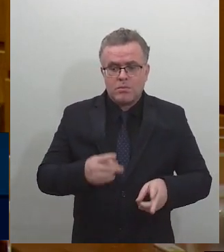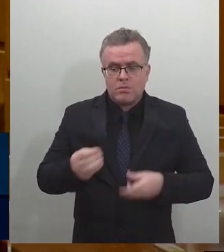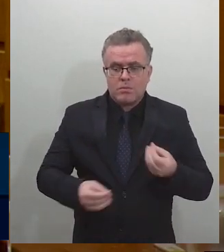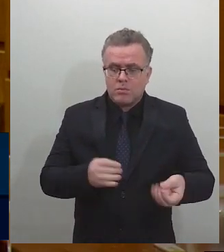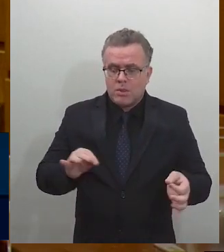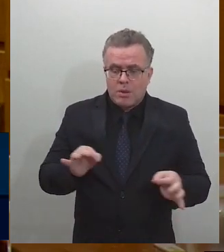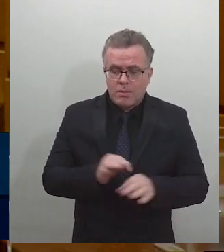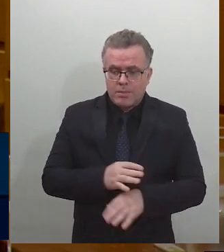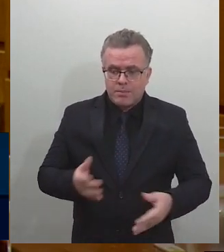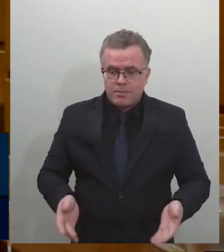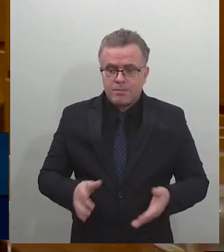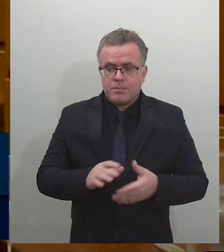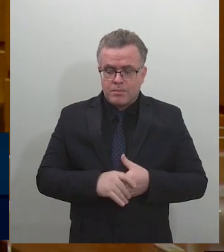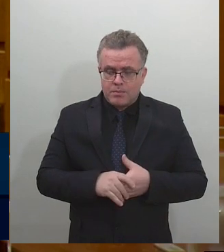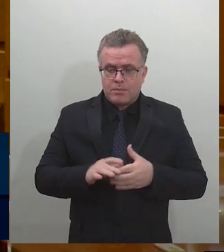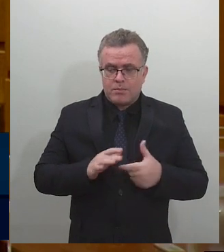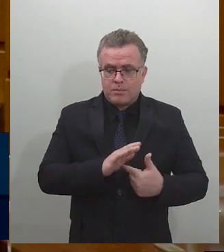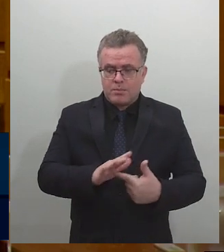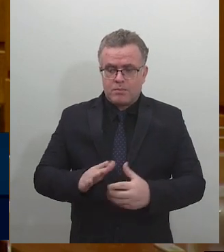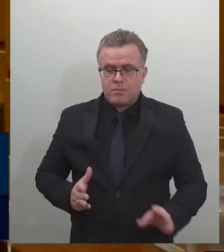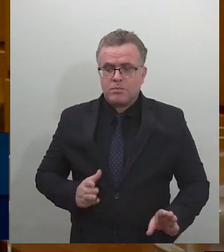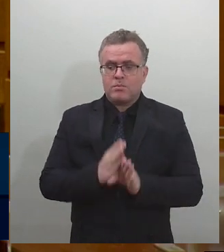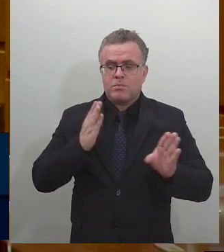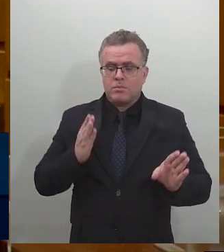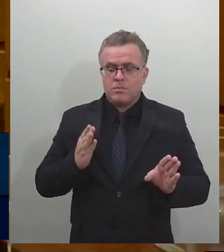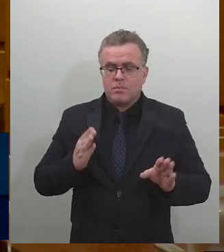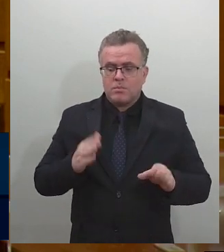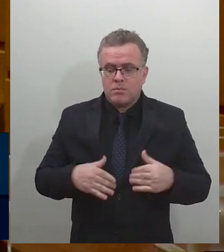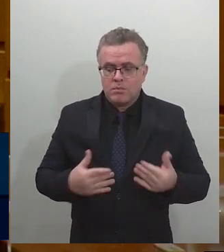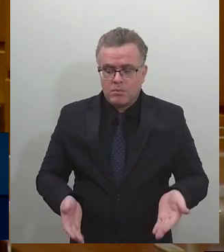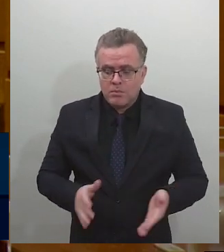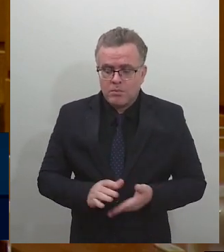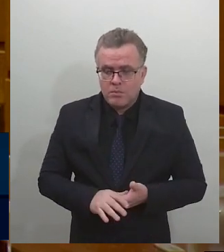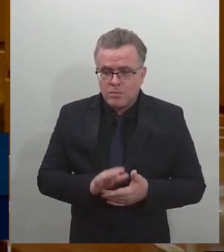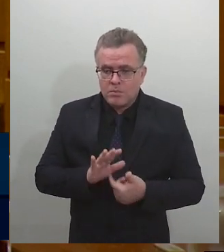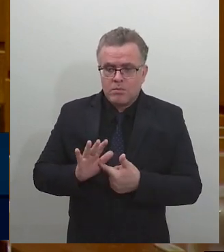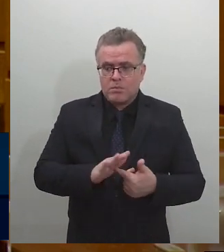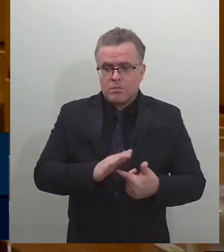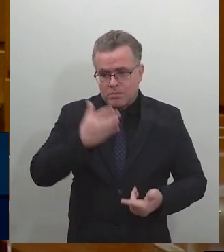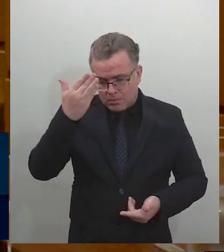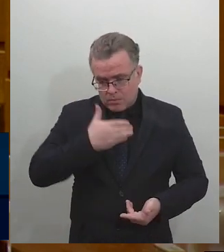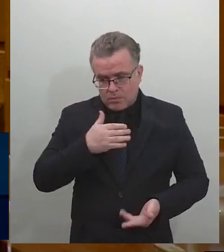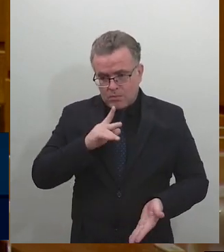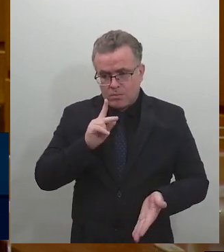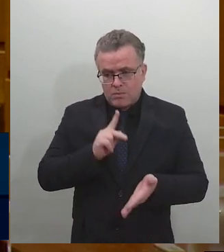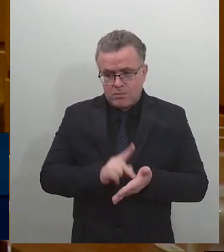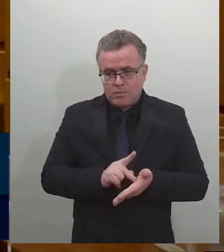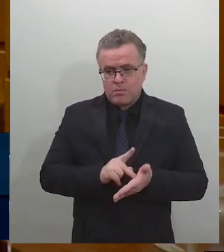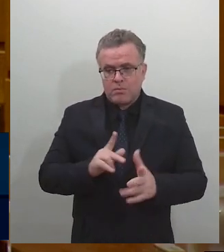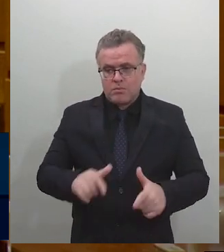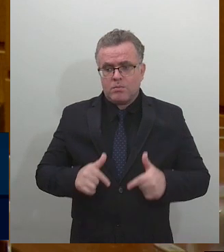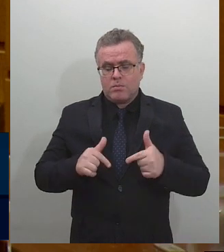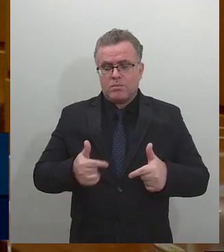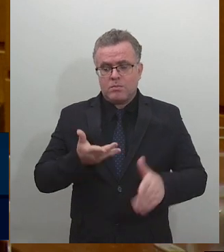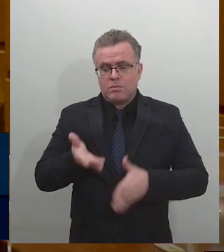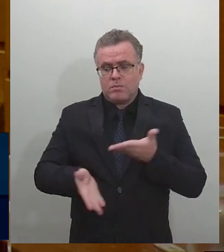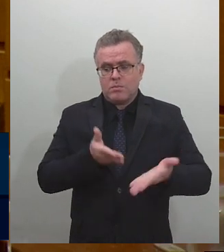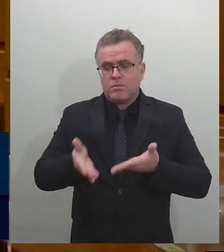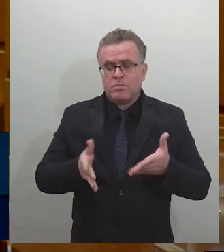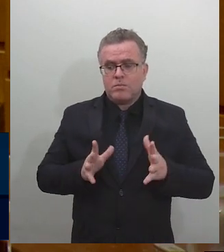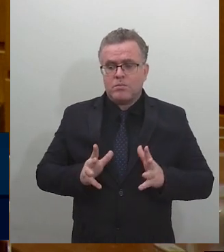diagnosticados tardiamente, o que compromete severamente as chances de tratamento e sobrevivência. Sintomas